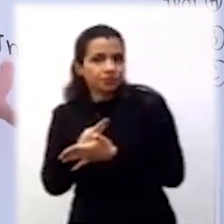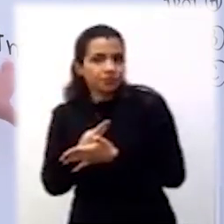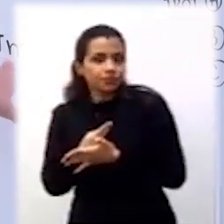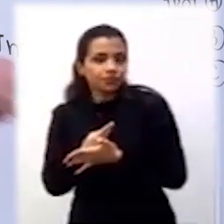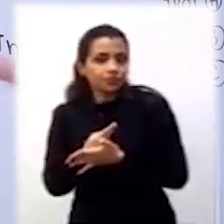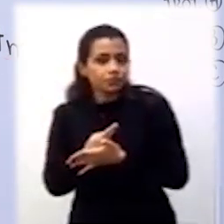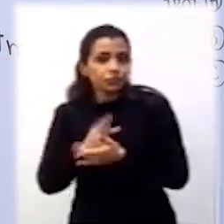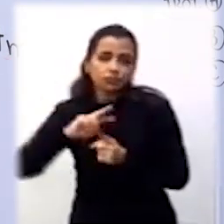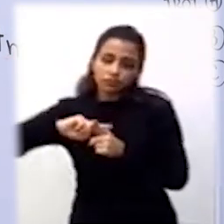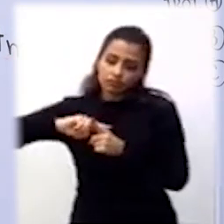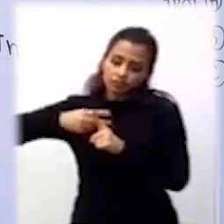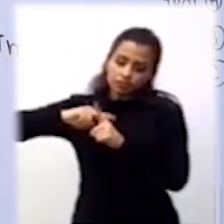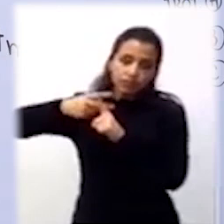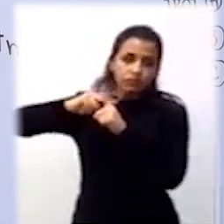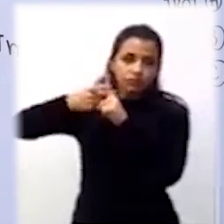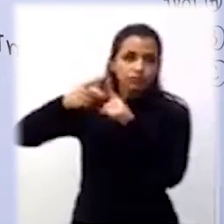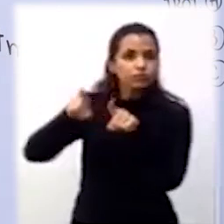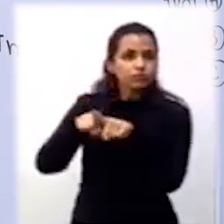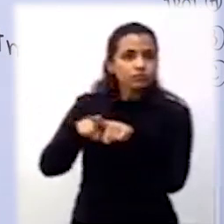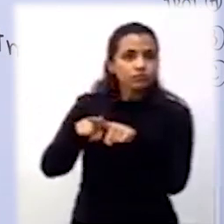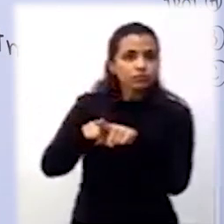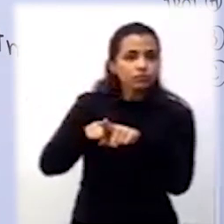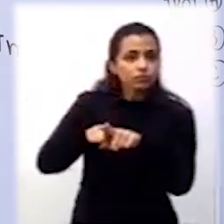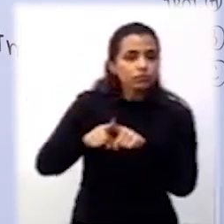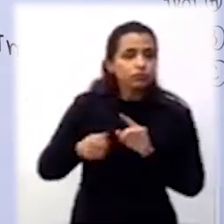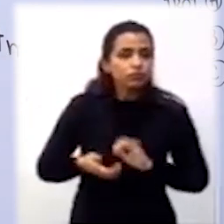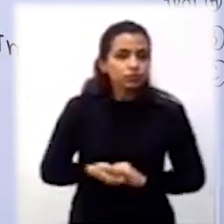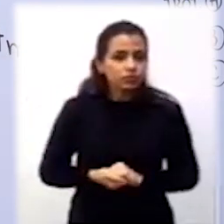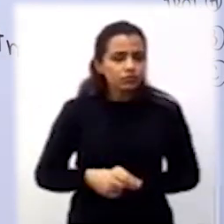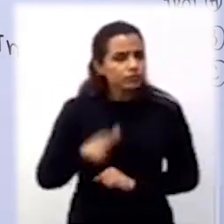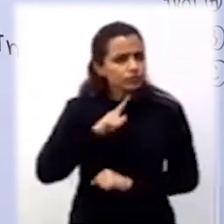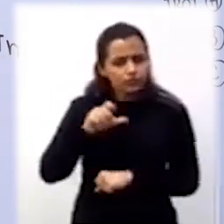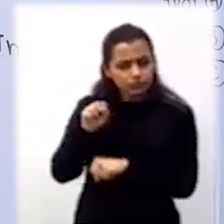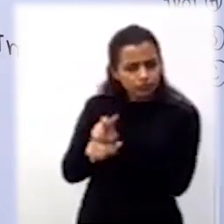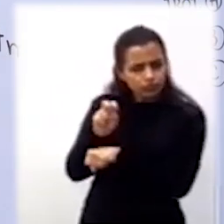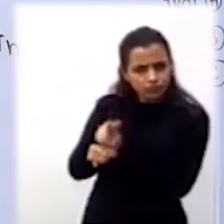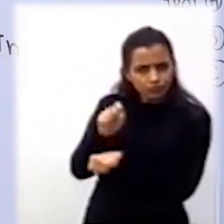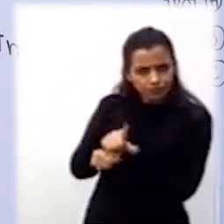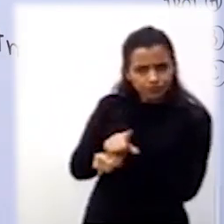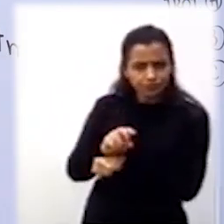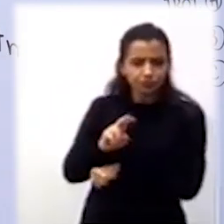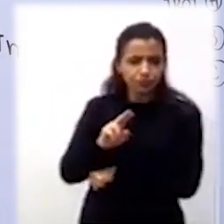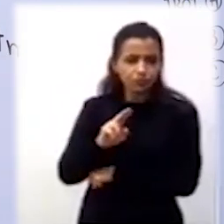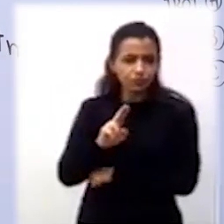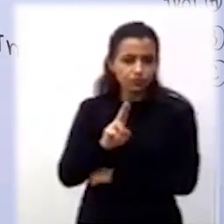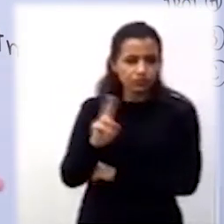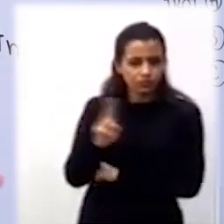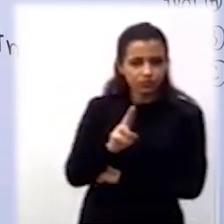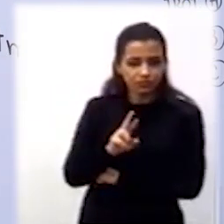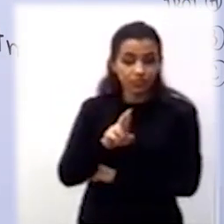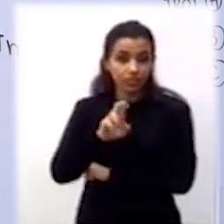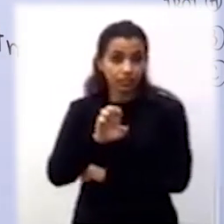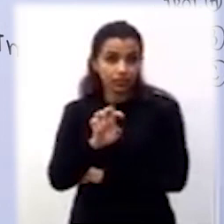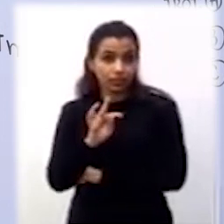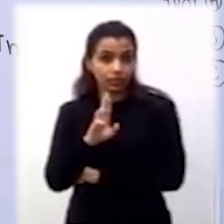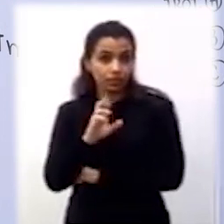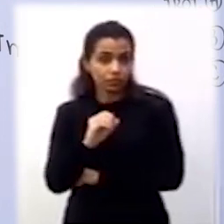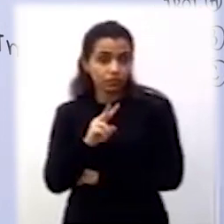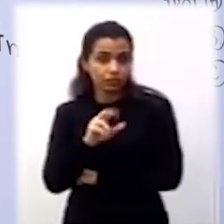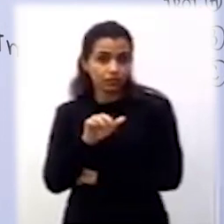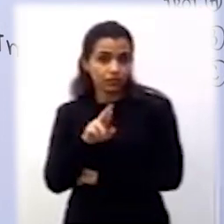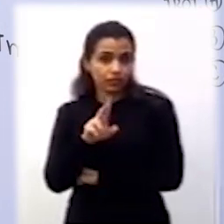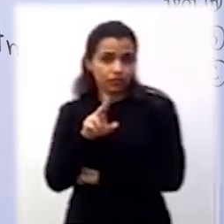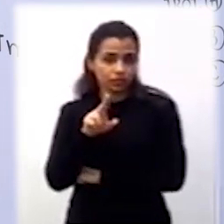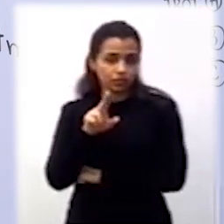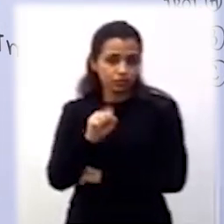de duplicação, sem problema nenhum. Galera, existe um vírus que a gente chama que é um retrovírus, que ele possui uma enzima